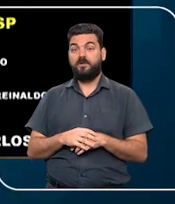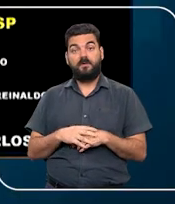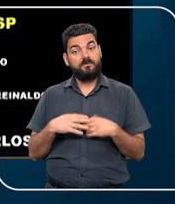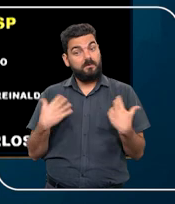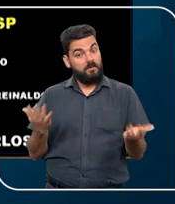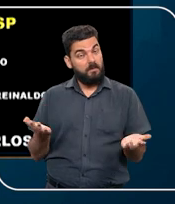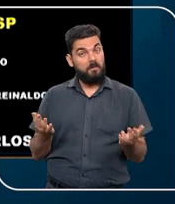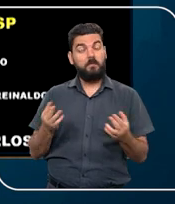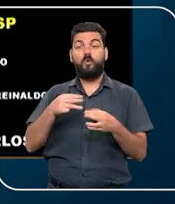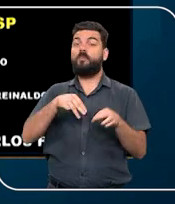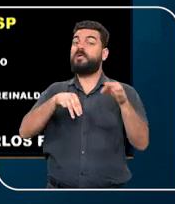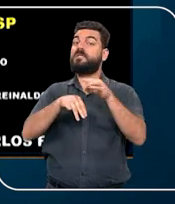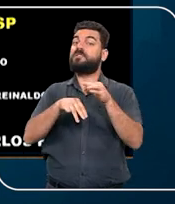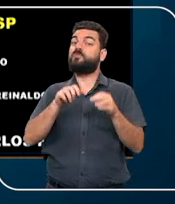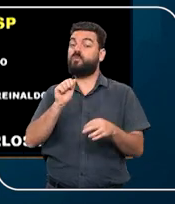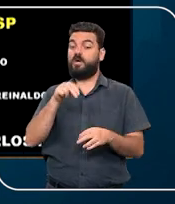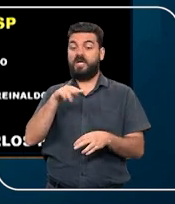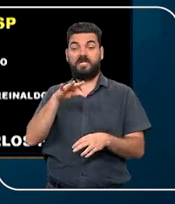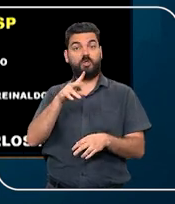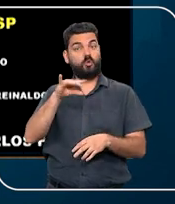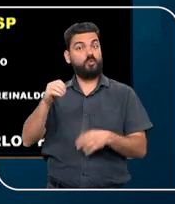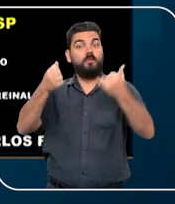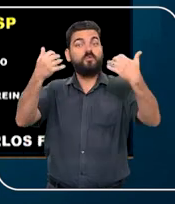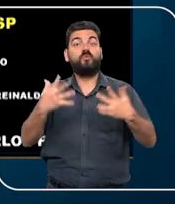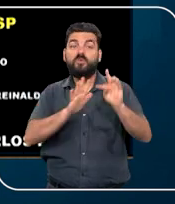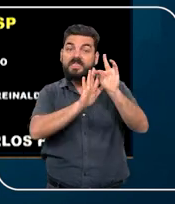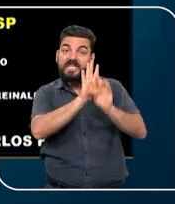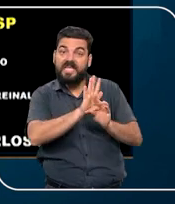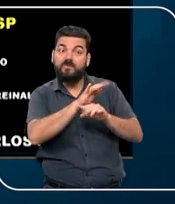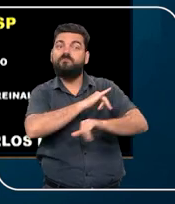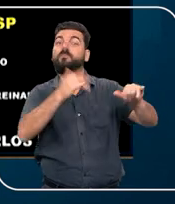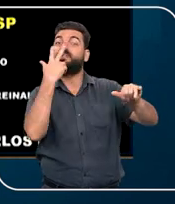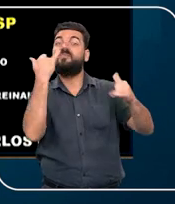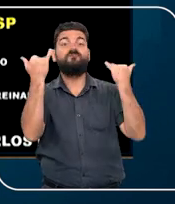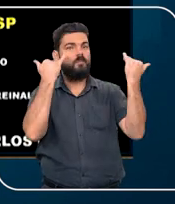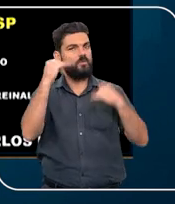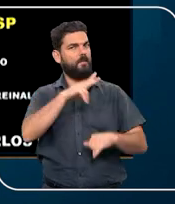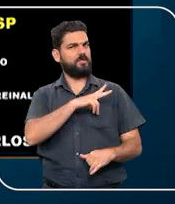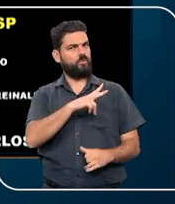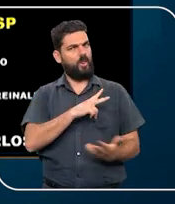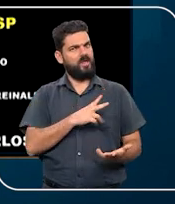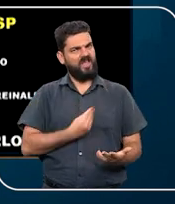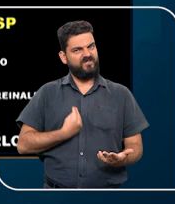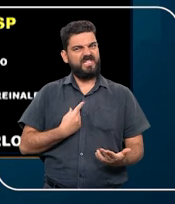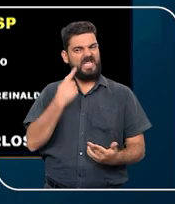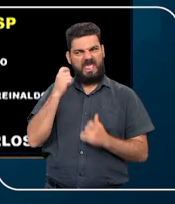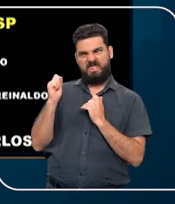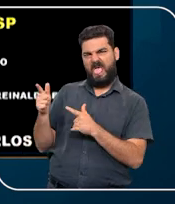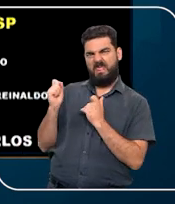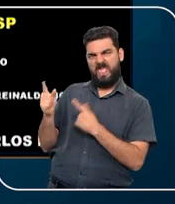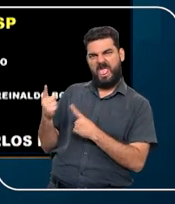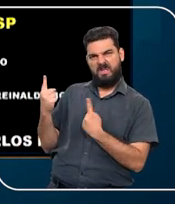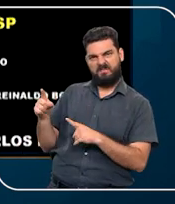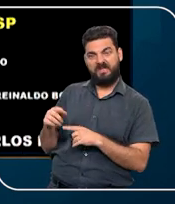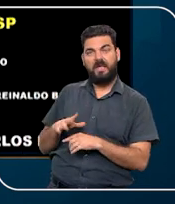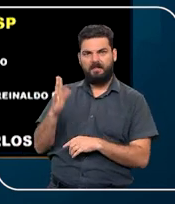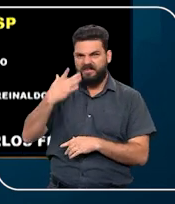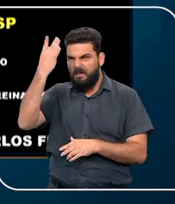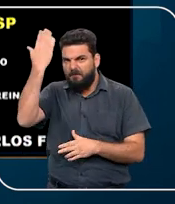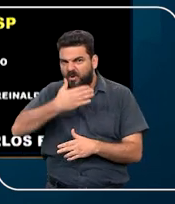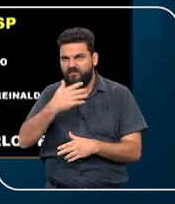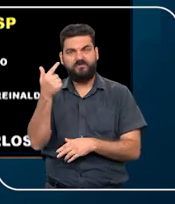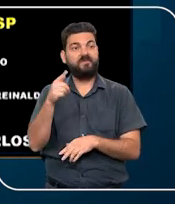o relator do caso Ministro Antônio Carlos Ferreira destacou que o texto divulgou informações pessoais pejorativas